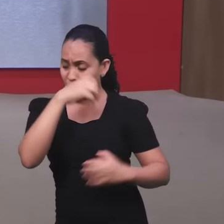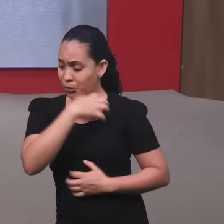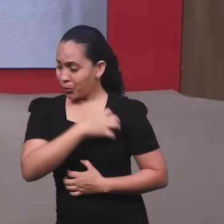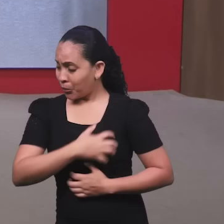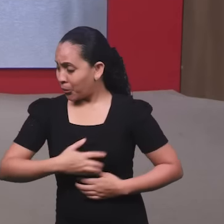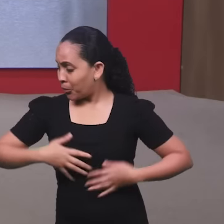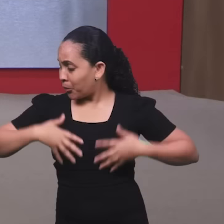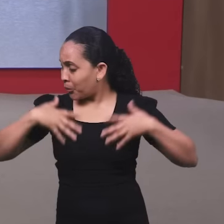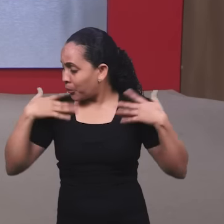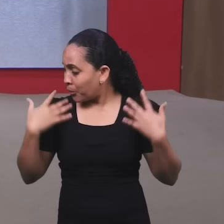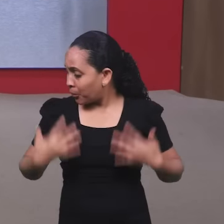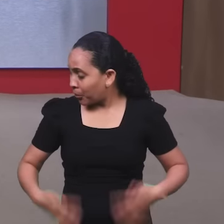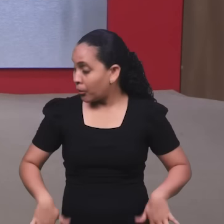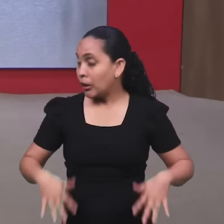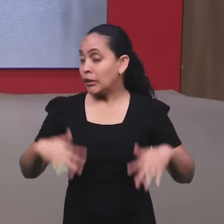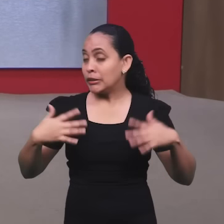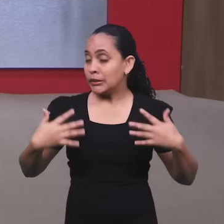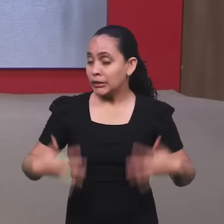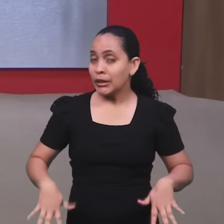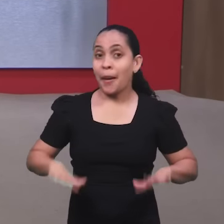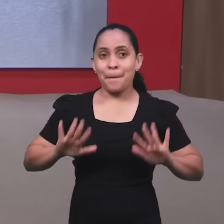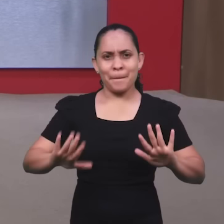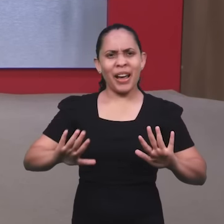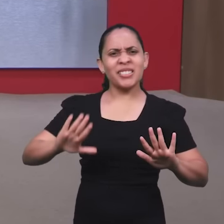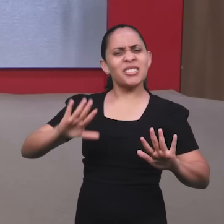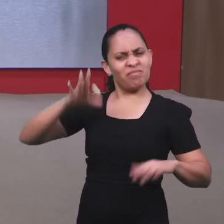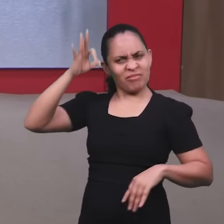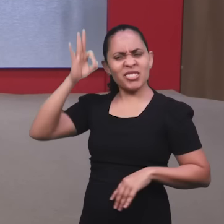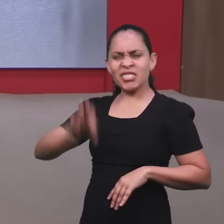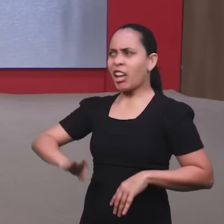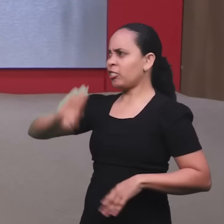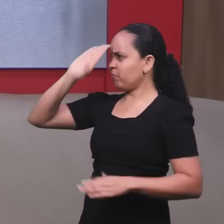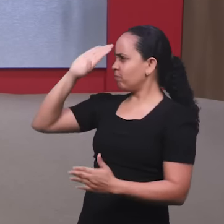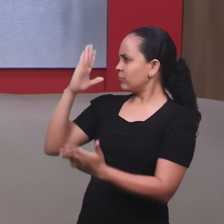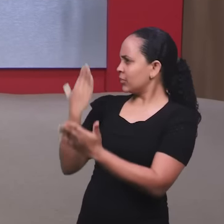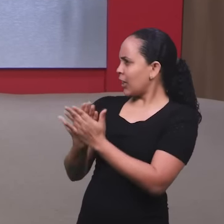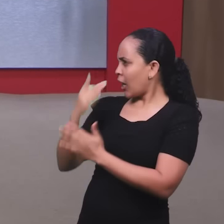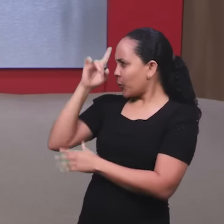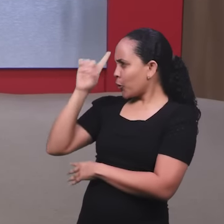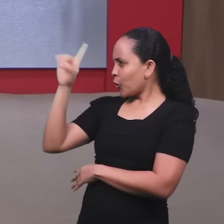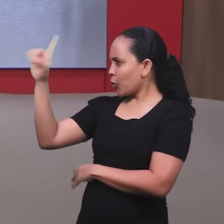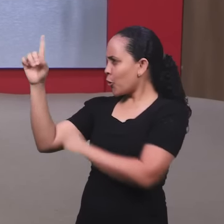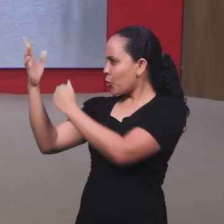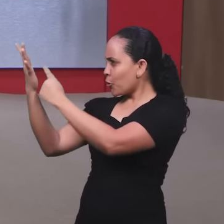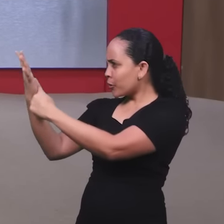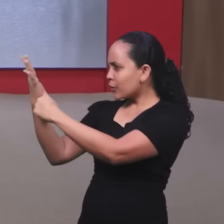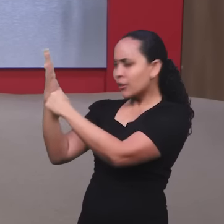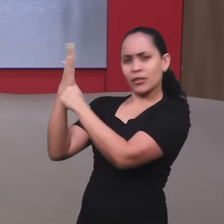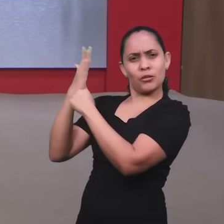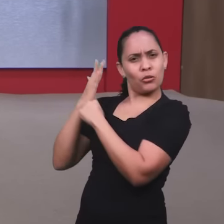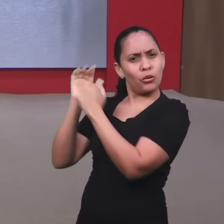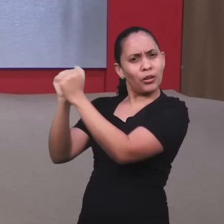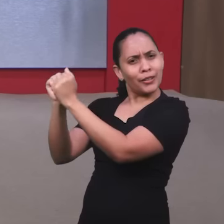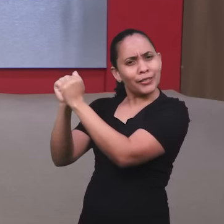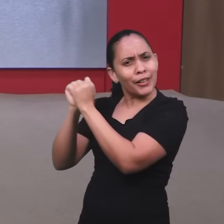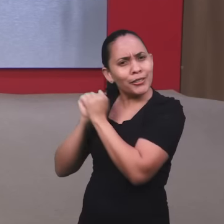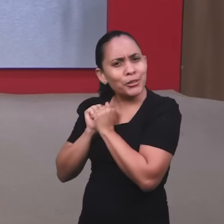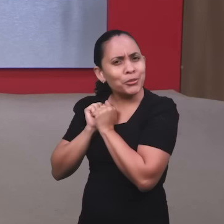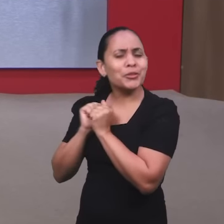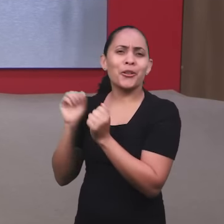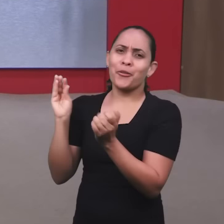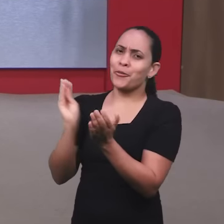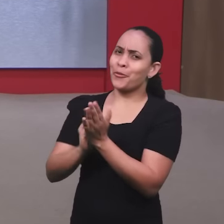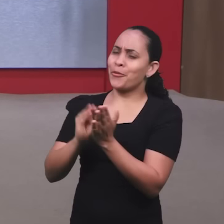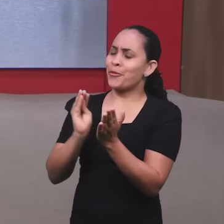os embates da vida, mas ele sabe que o Senhor, a sua palavra, a sua